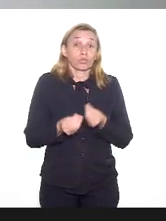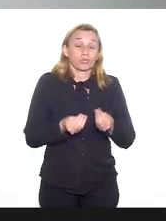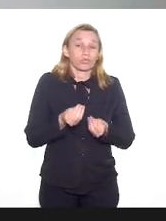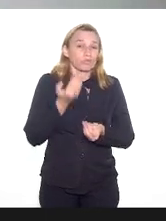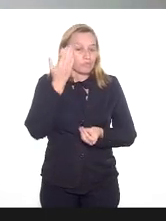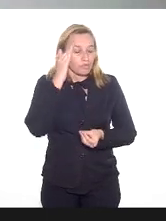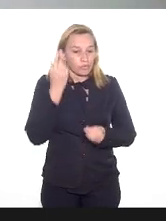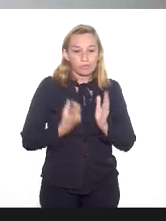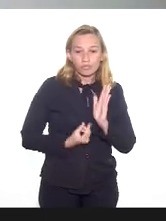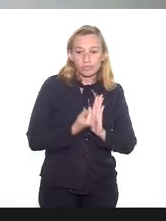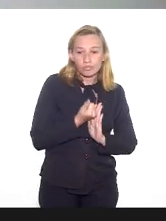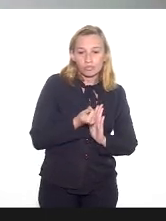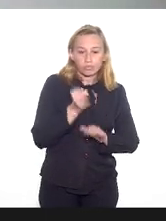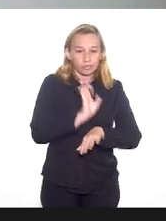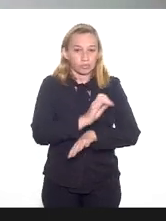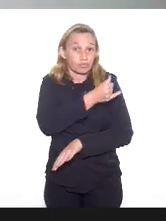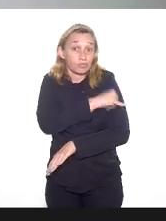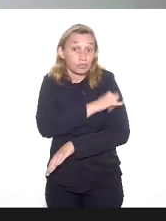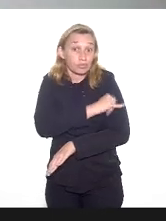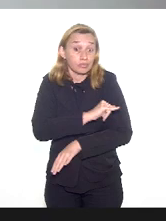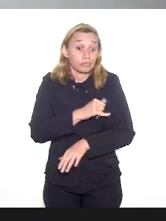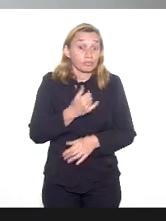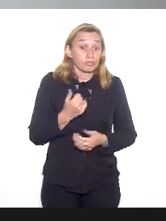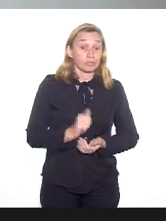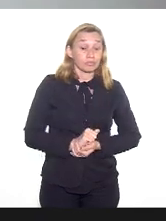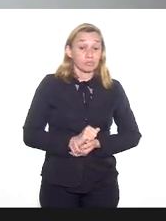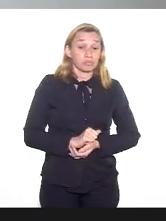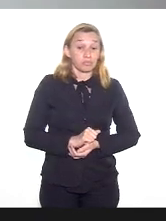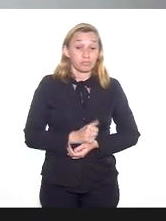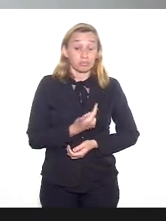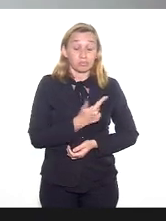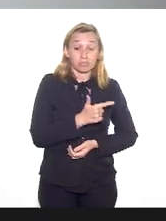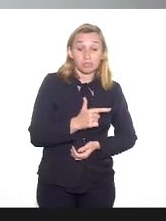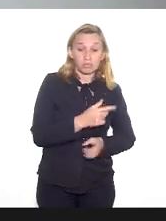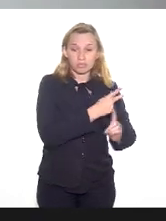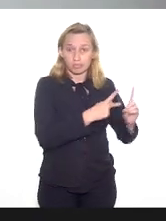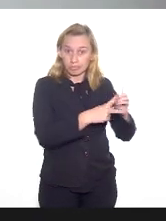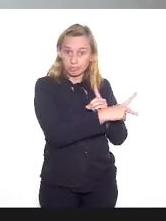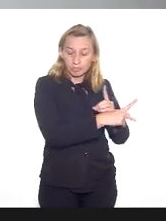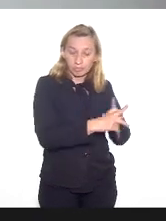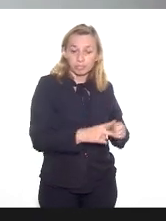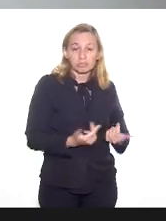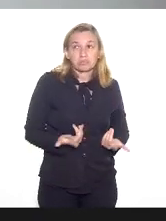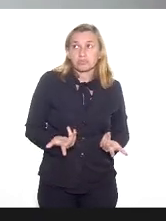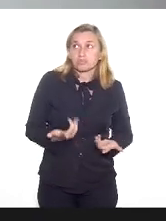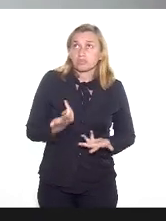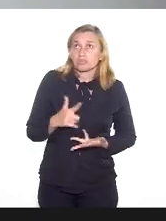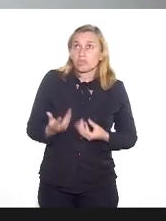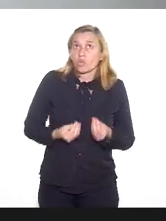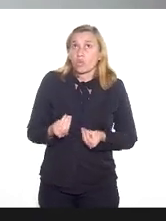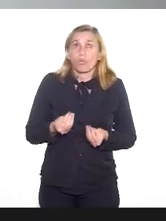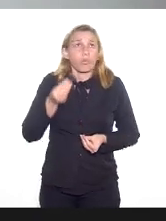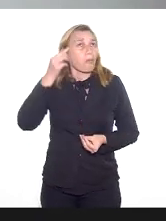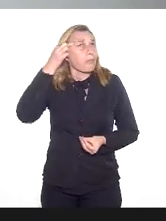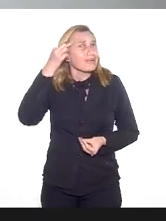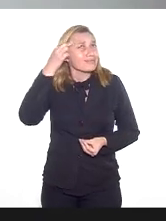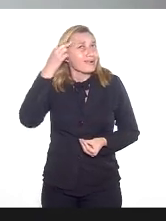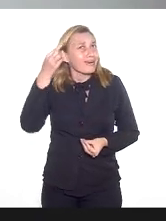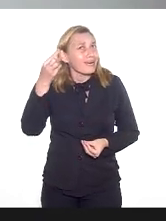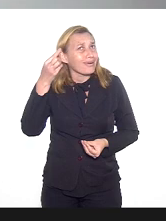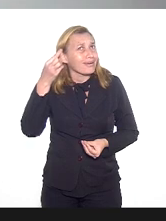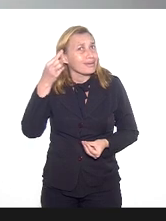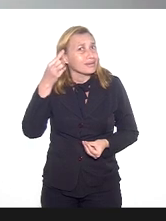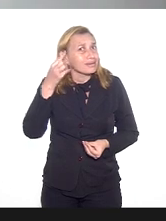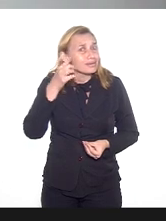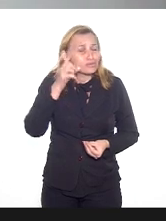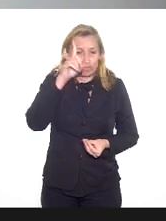do Estado do Rio de Janeiro sem entender o Rio Previdência, e não dá para pensar, né, a